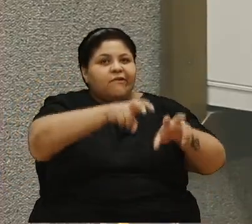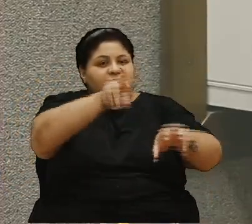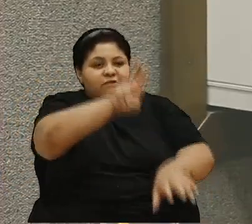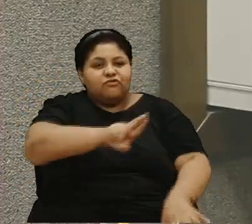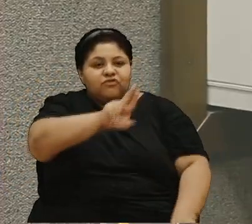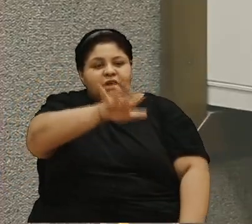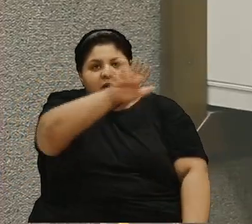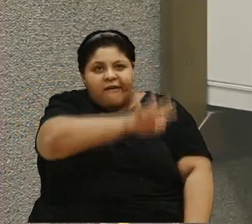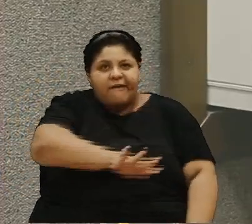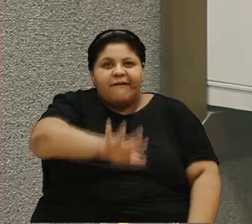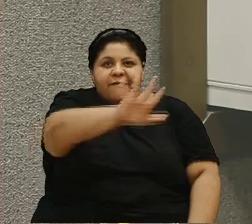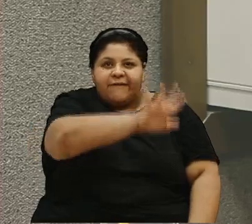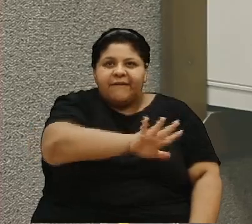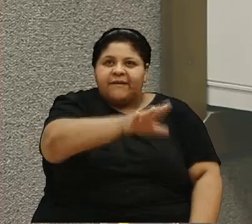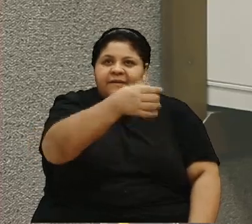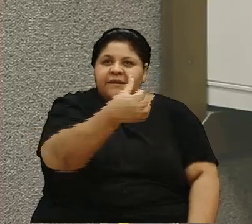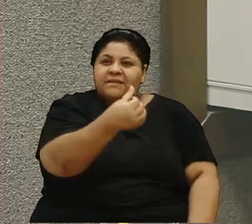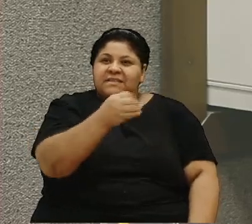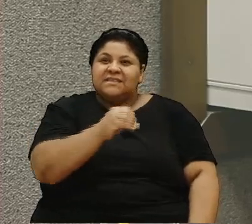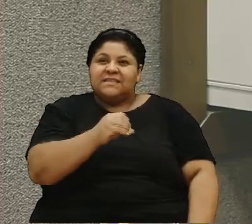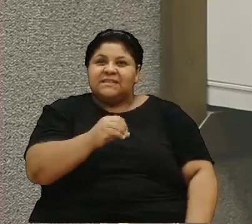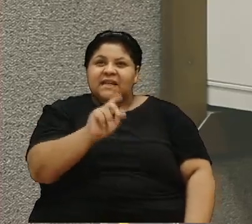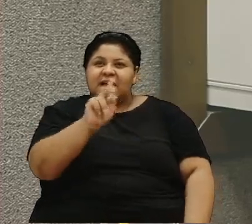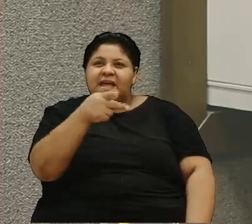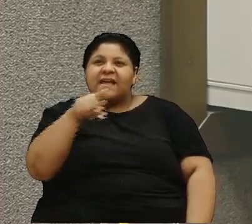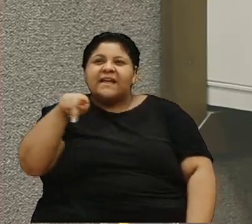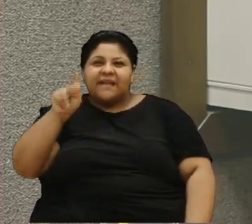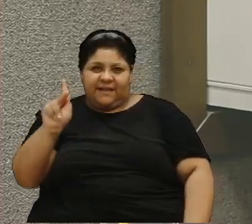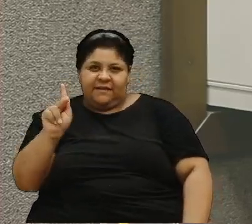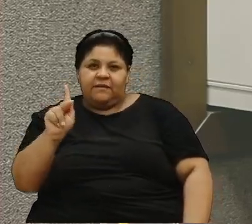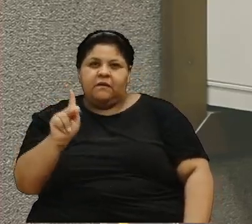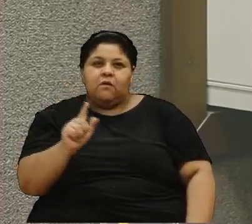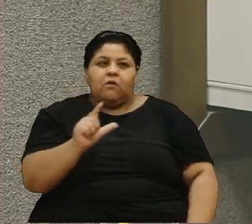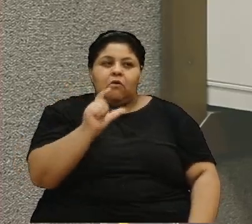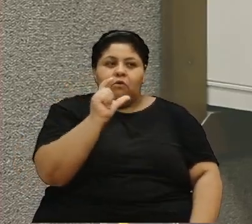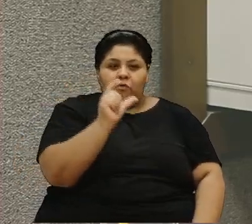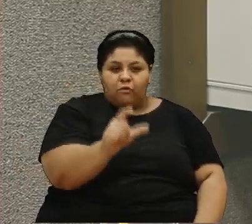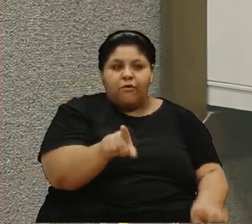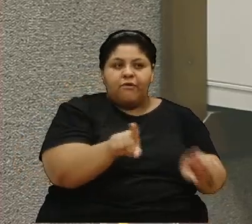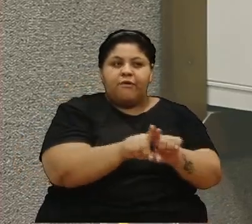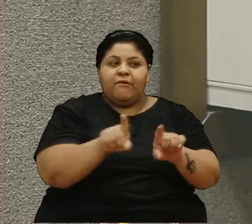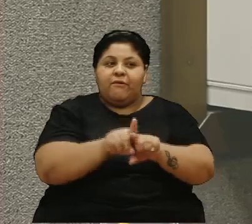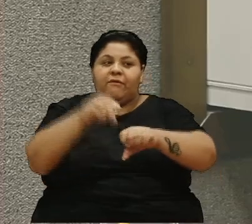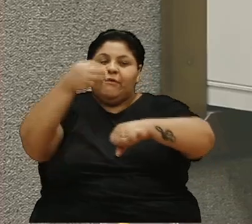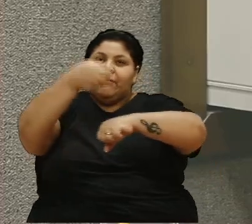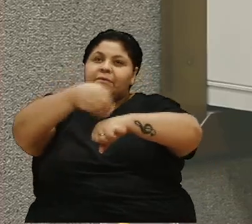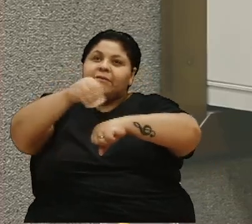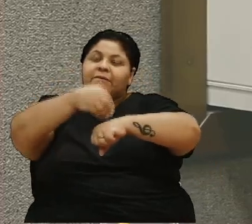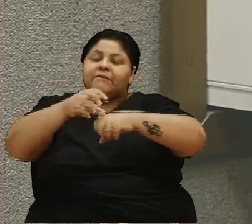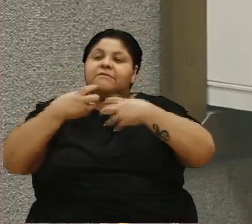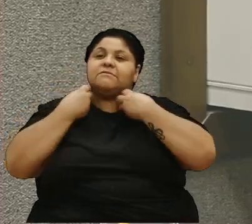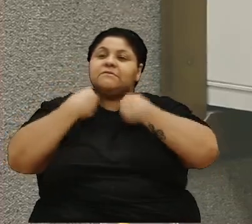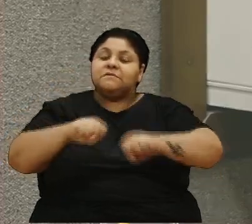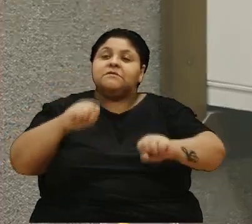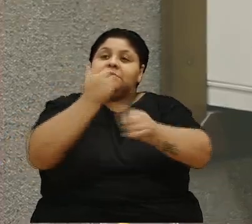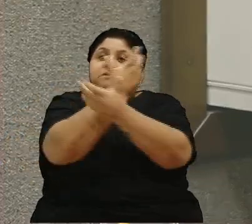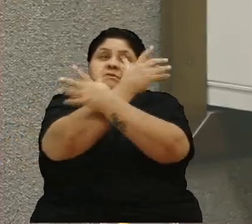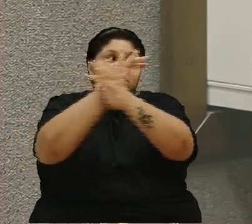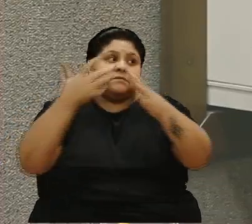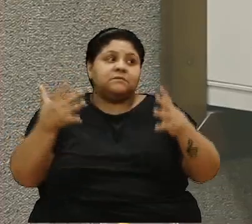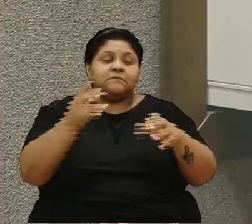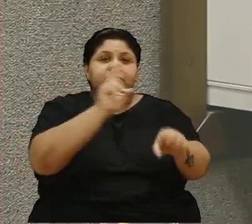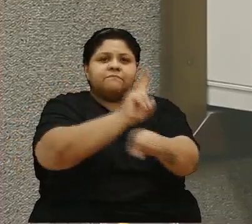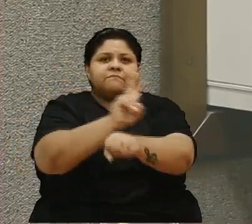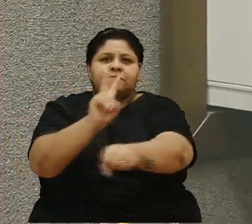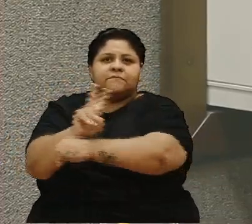área de 60 hectares. Parte da área, por recomendação da Secretaria do Meio Ambiente, vai ser